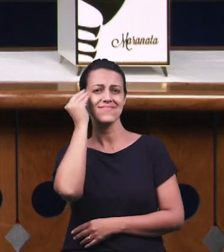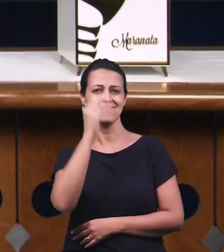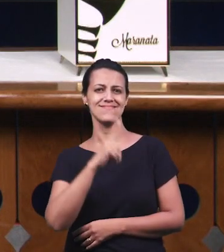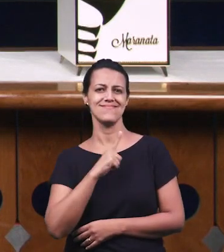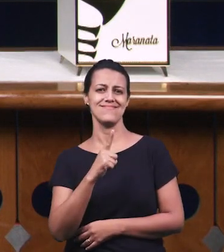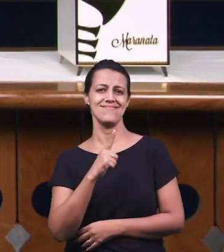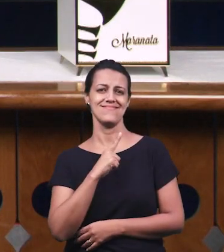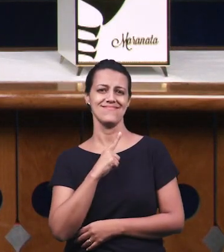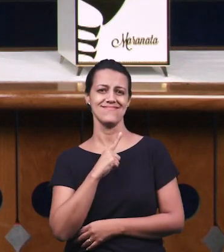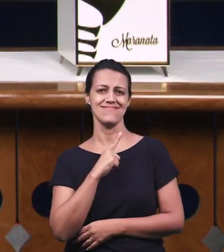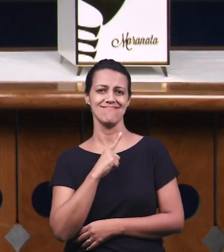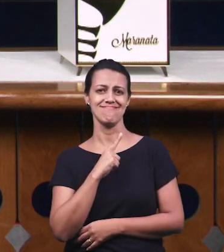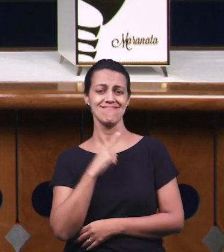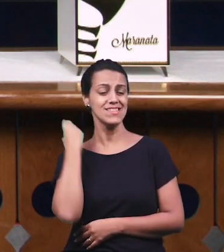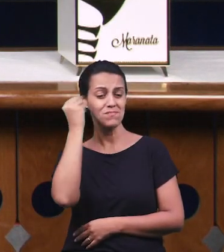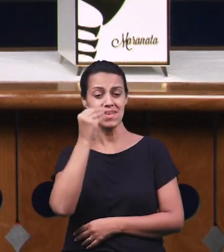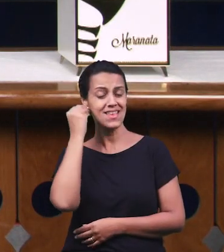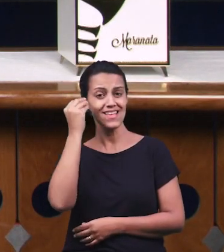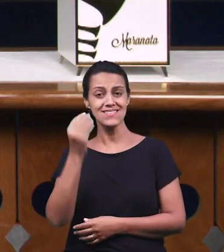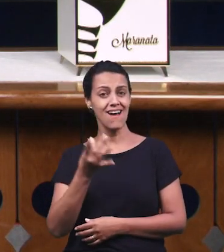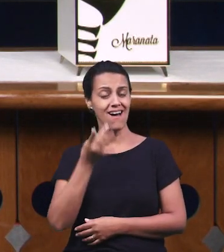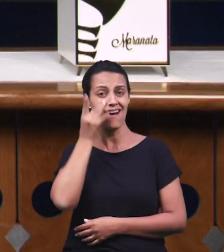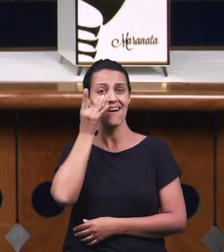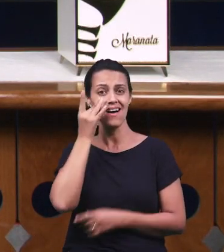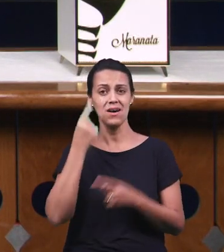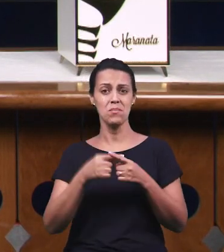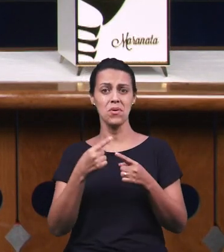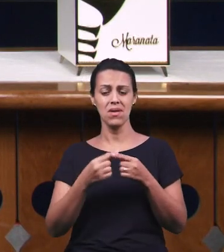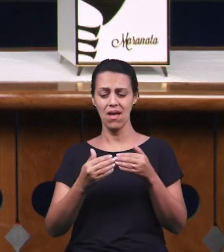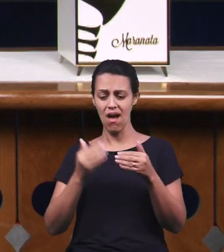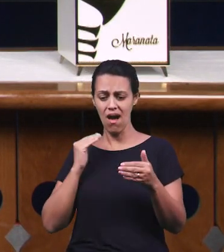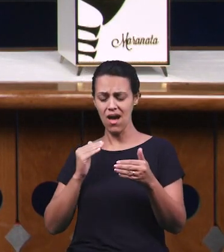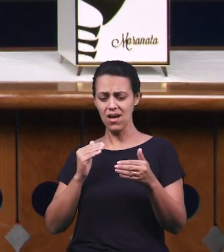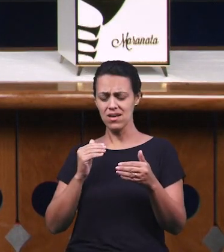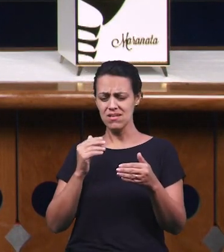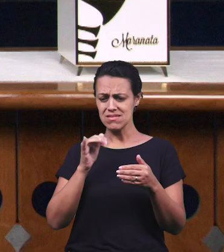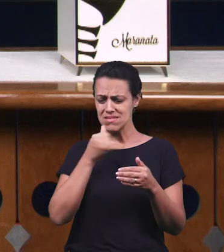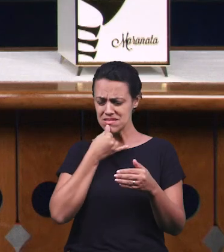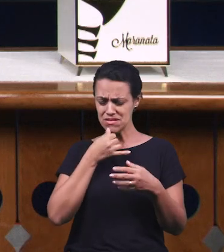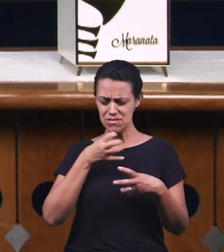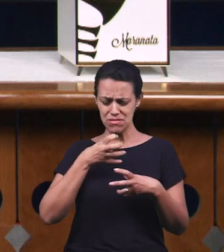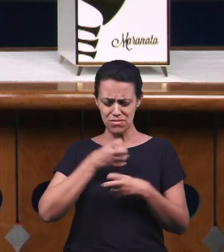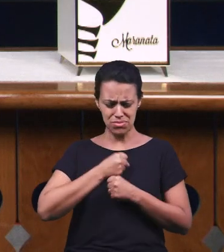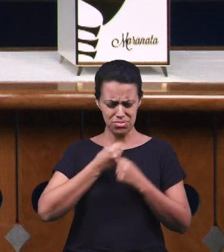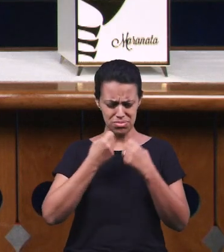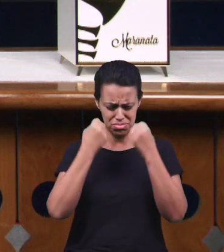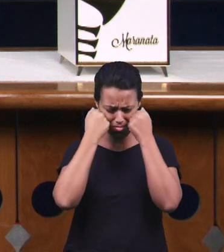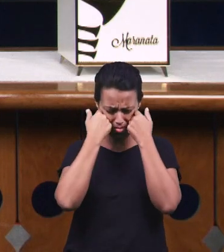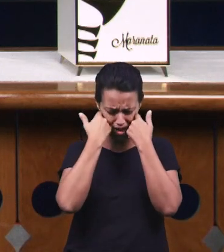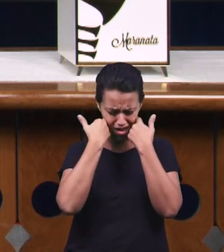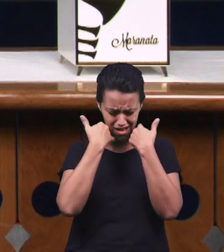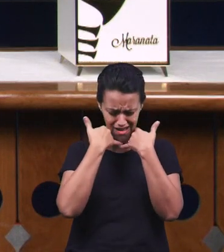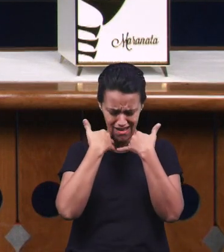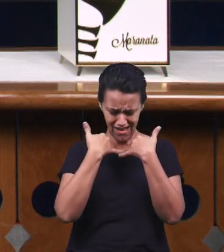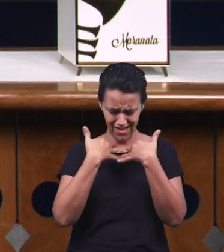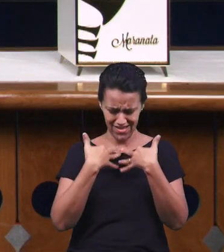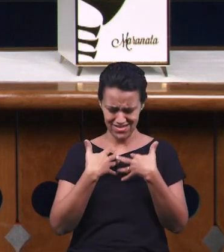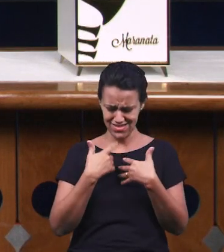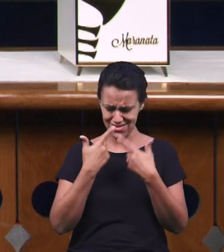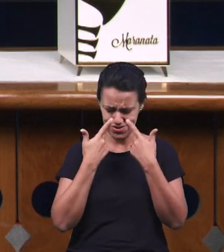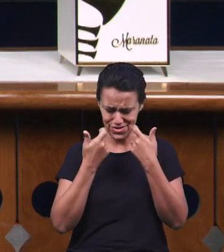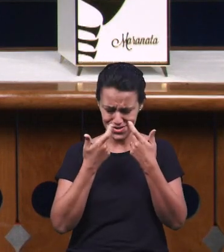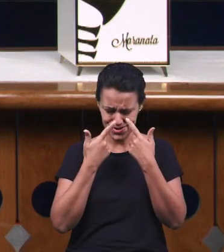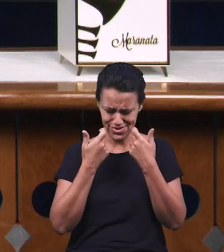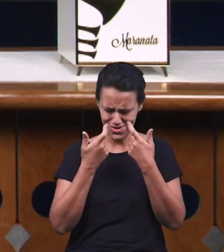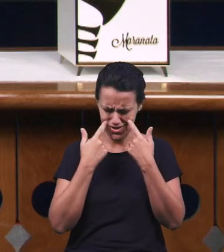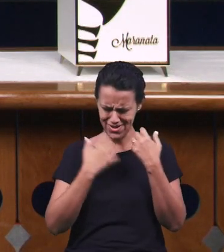antes estavam tristes, amargurados, abatidos, chorosos, aflitos,